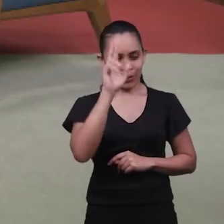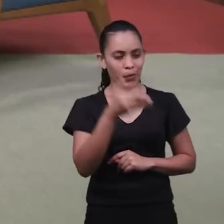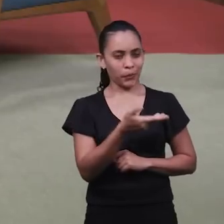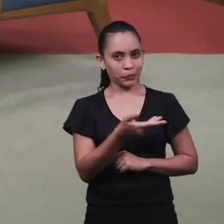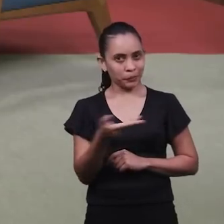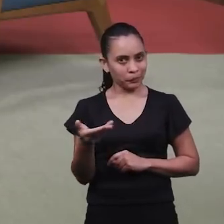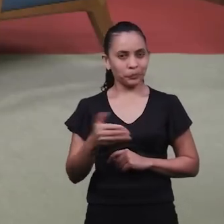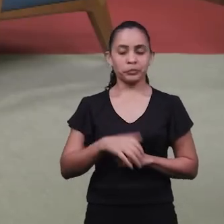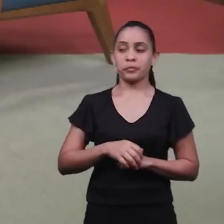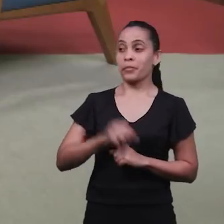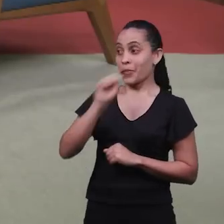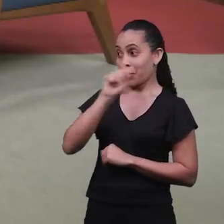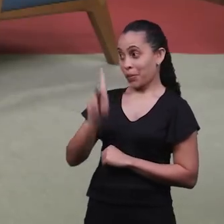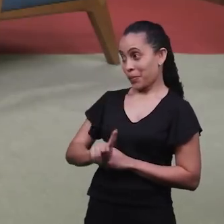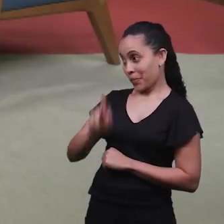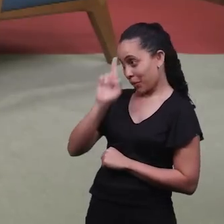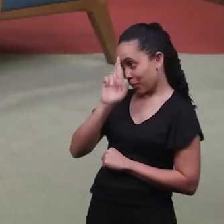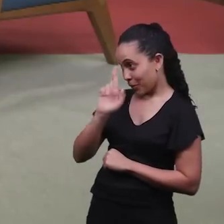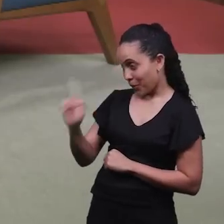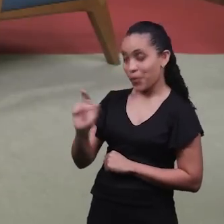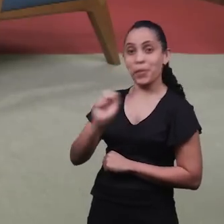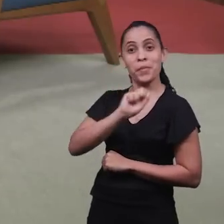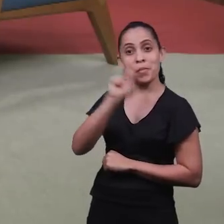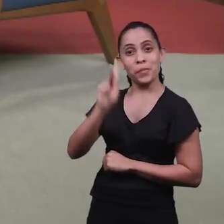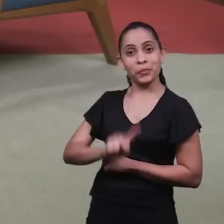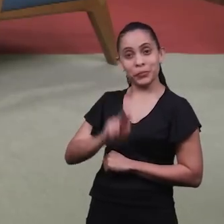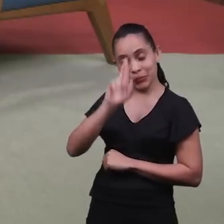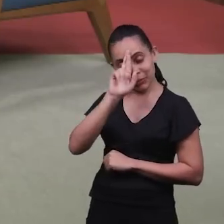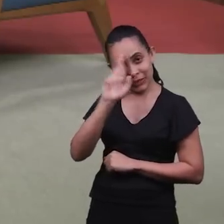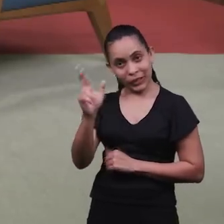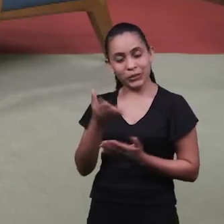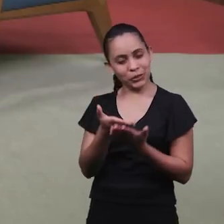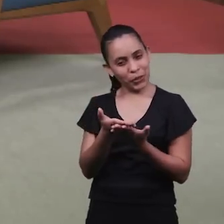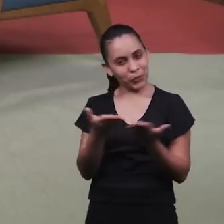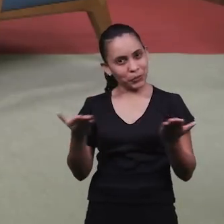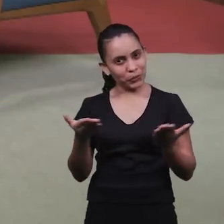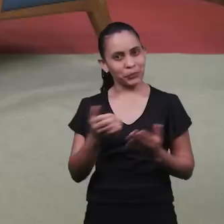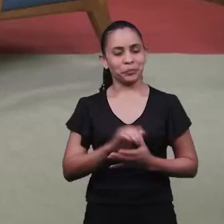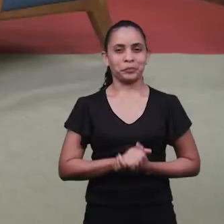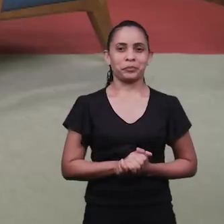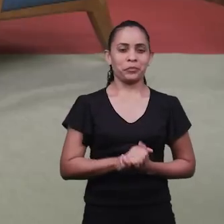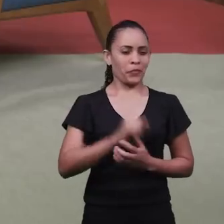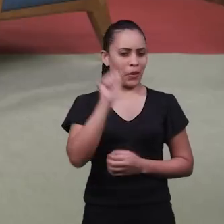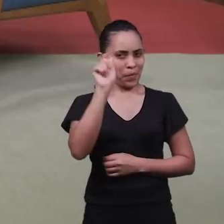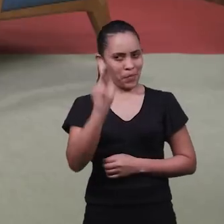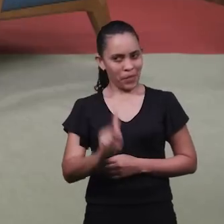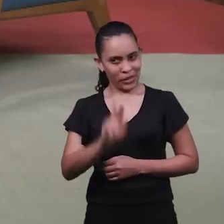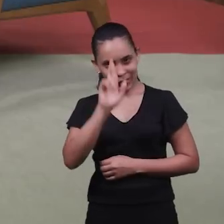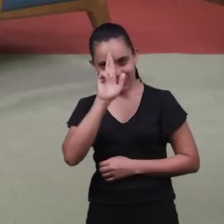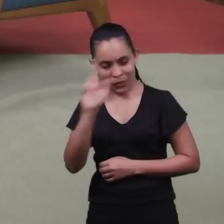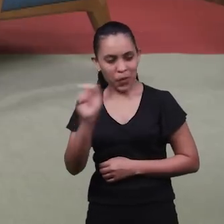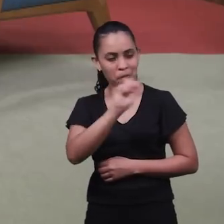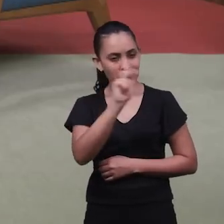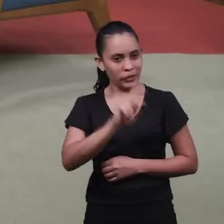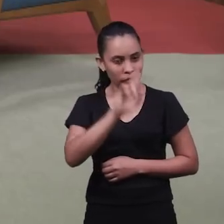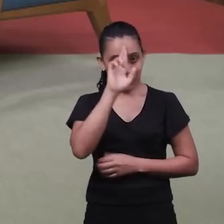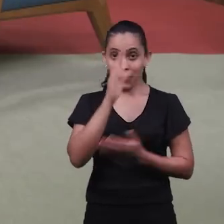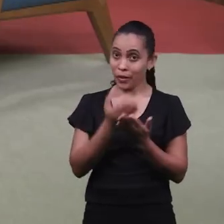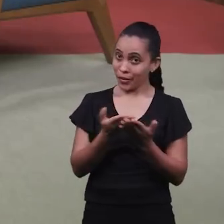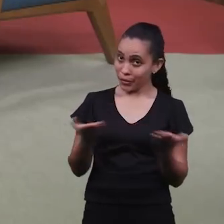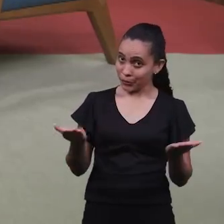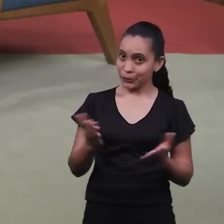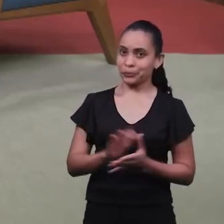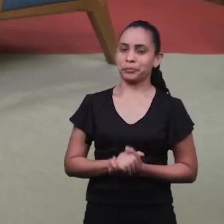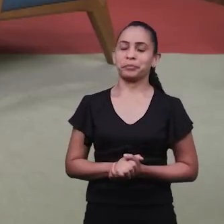ambos. Pai do Senhor Josias, Pai do Senhor Sérgio, Pai do Senhor a todos queridos. Pai de São Josias, Daniel e a